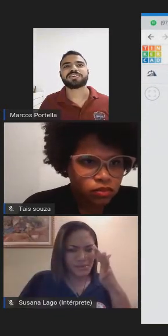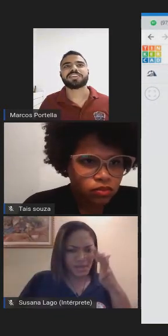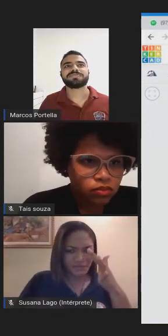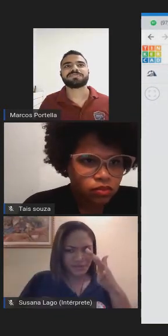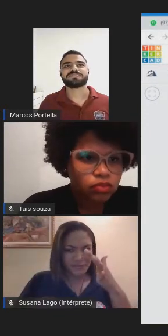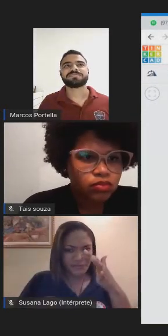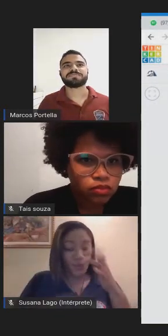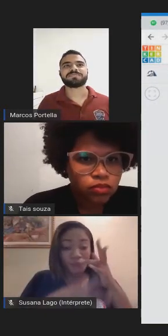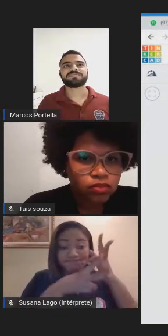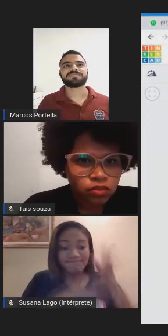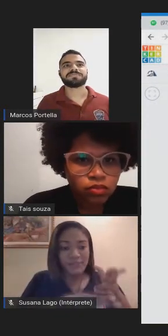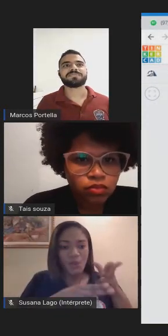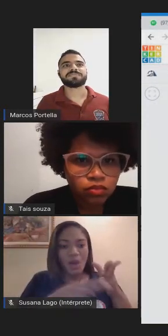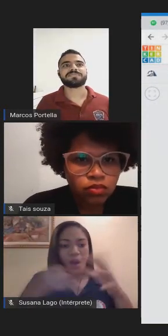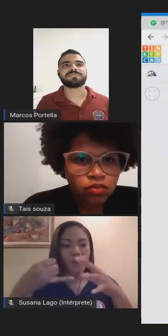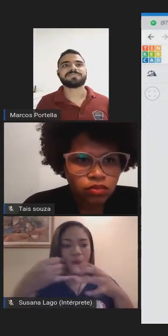da outra.